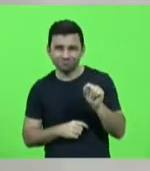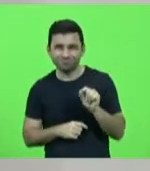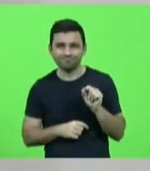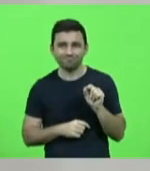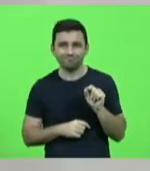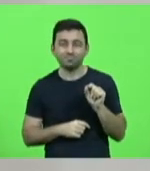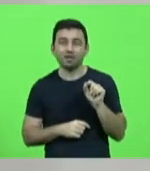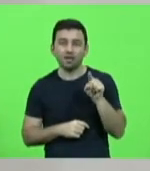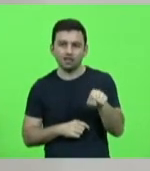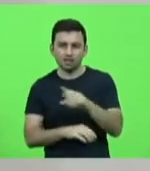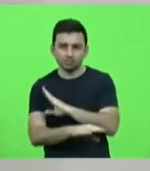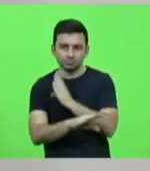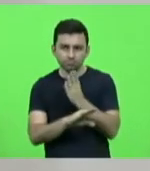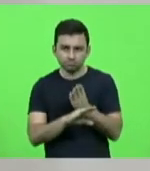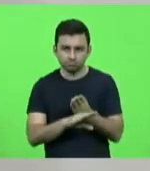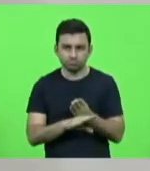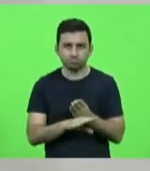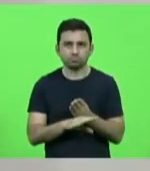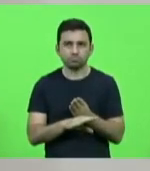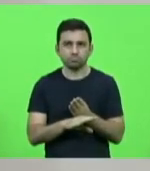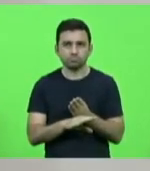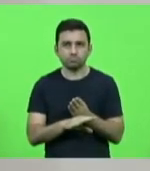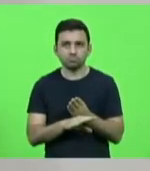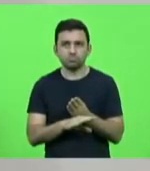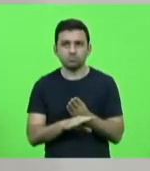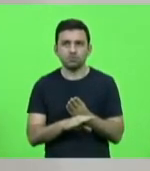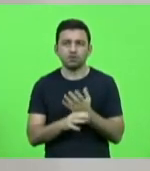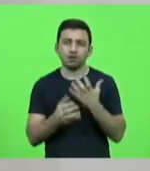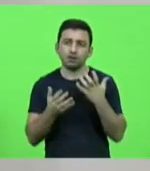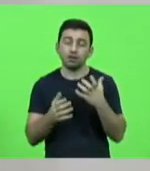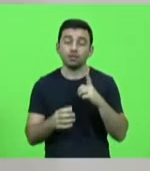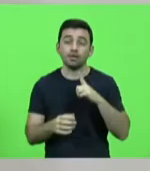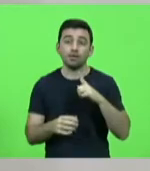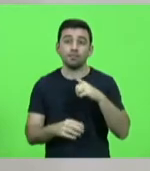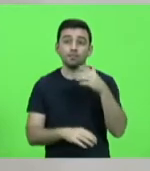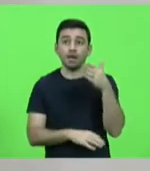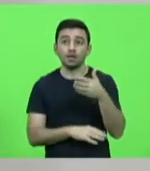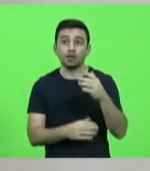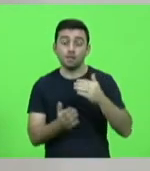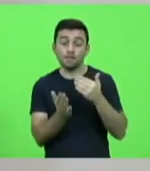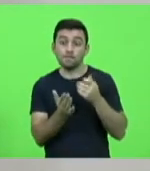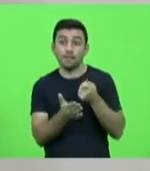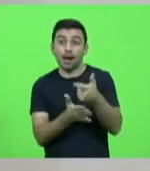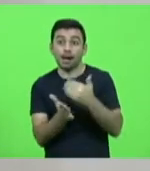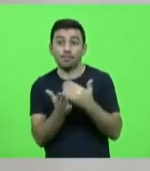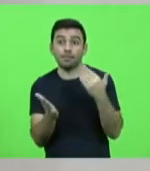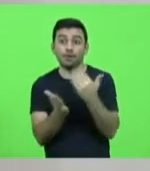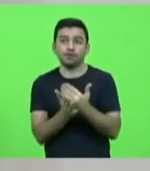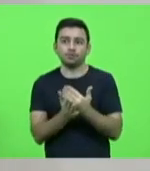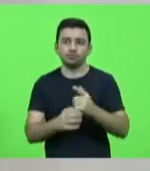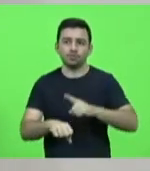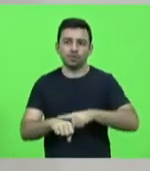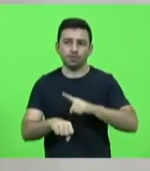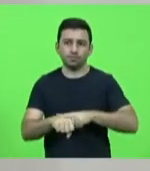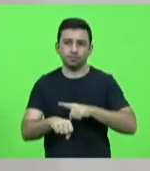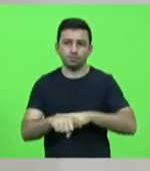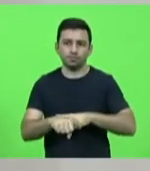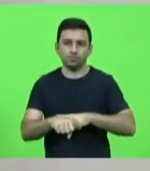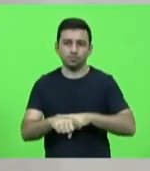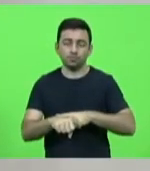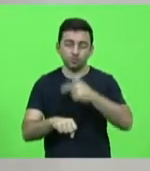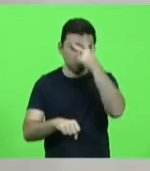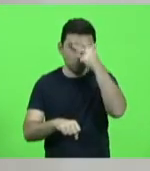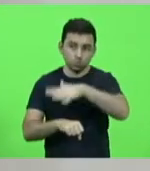pela integralidade, talvez um pedágio, um tempo a mais do que quem não tem a